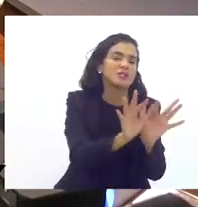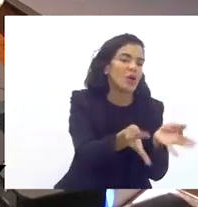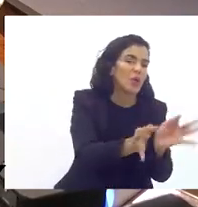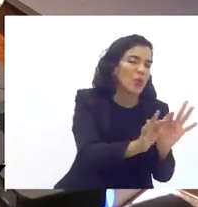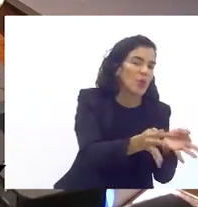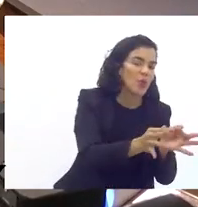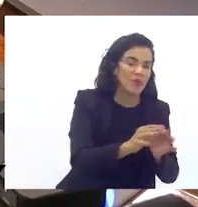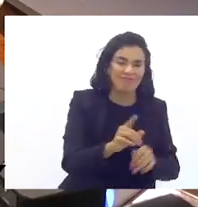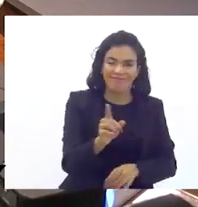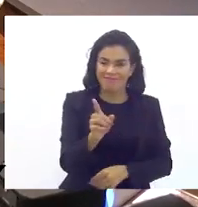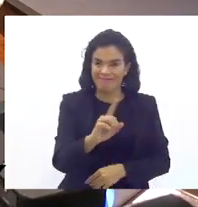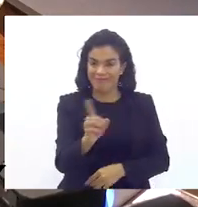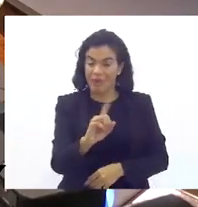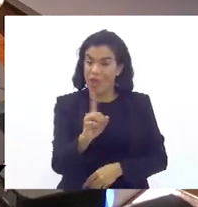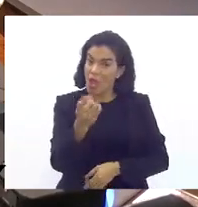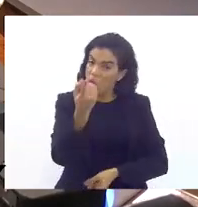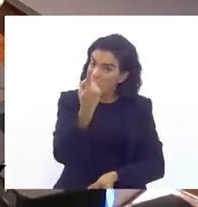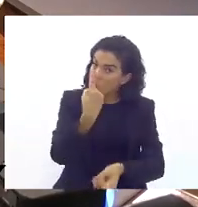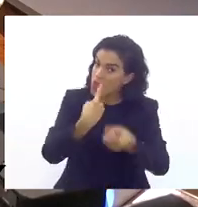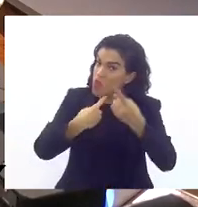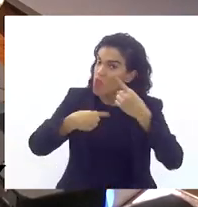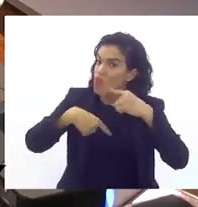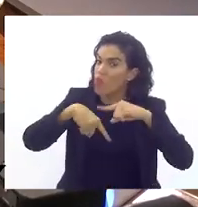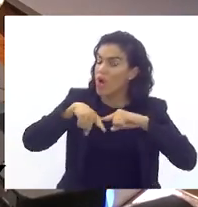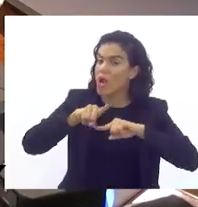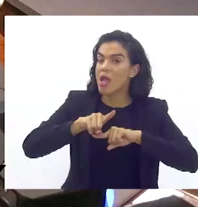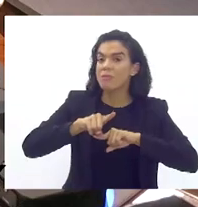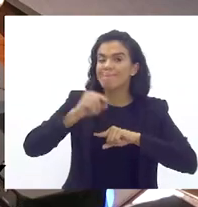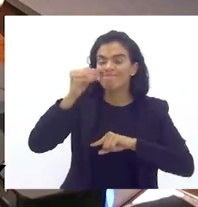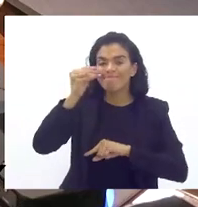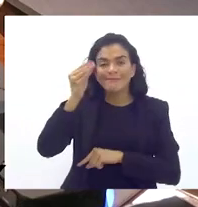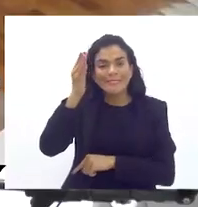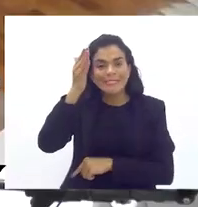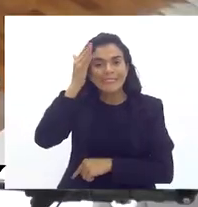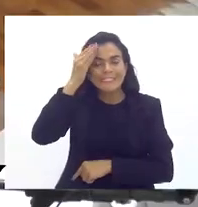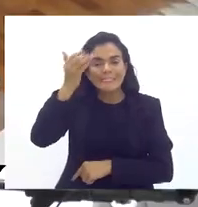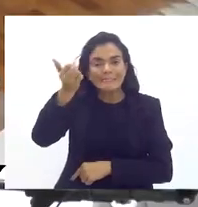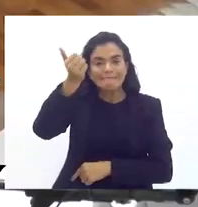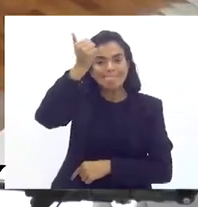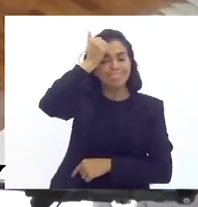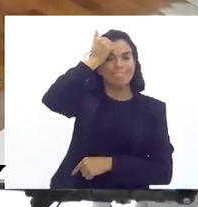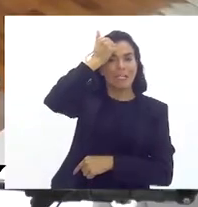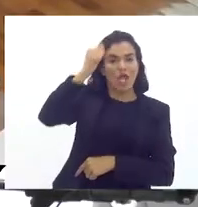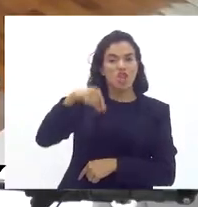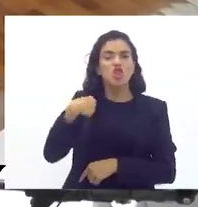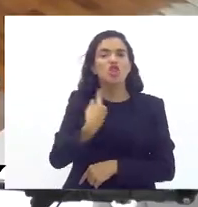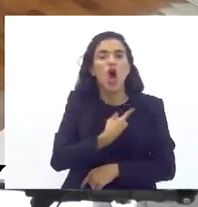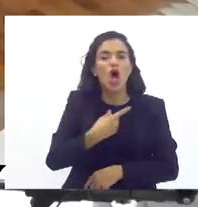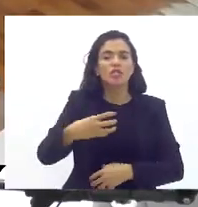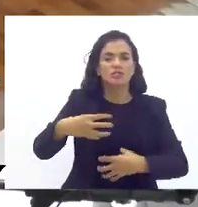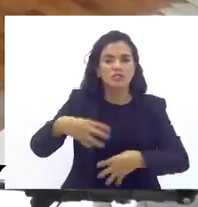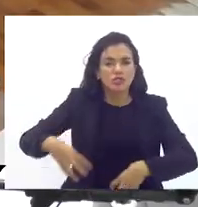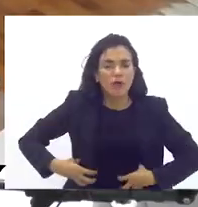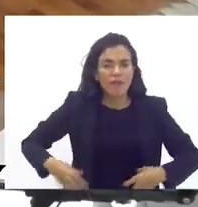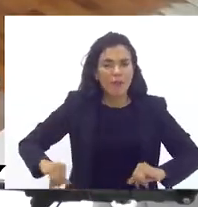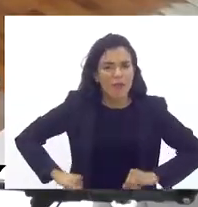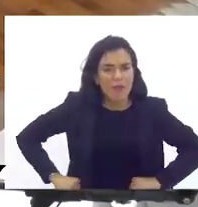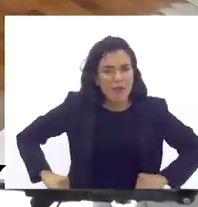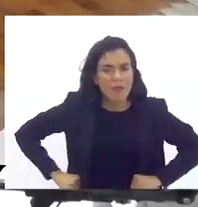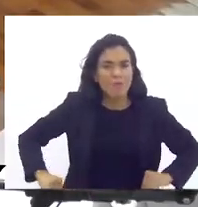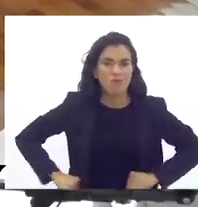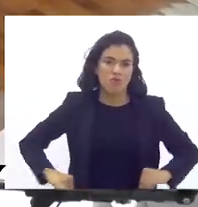não é uma reparação de reconhecimento nós que sofremos o crime da história